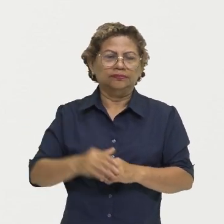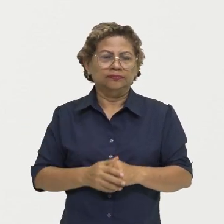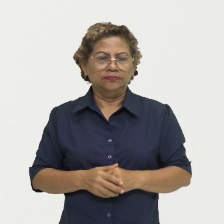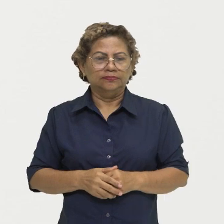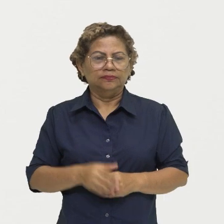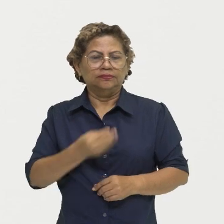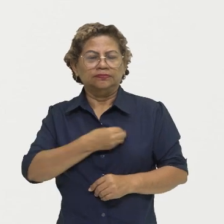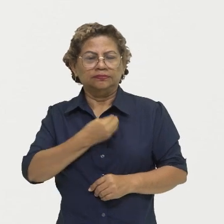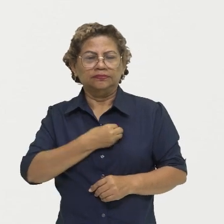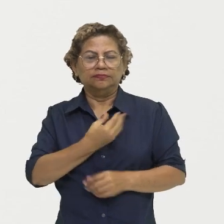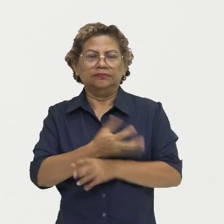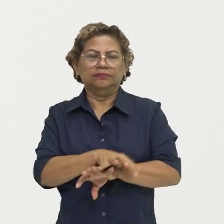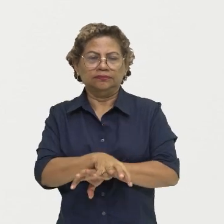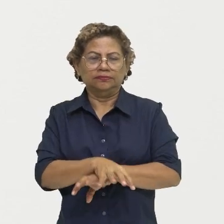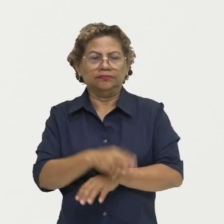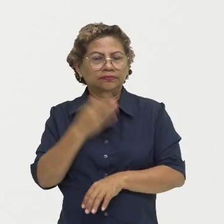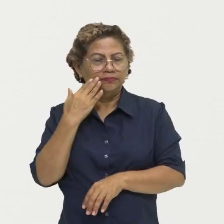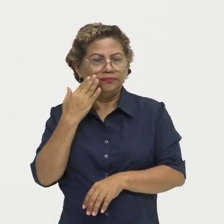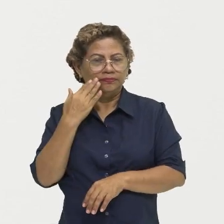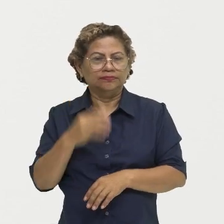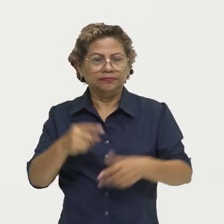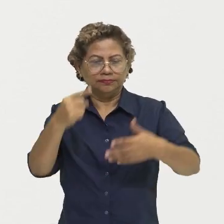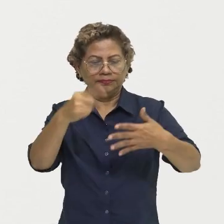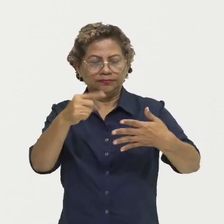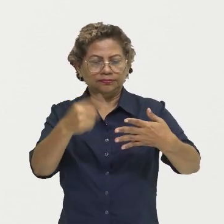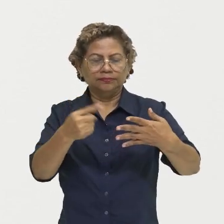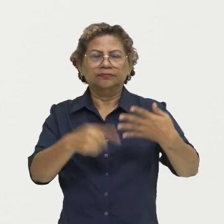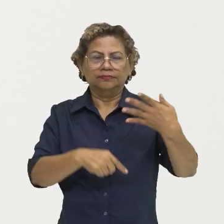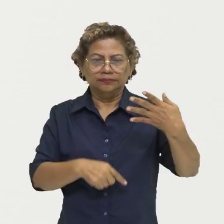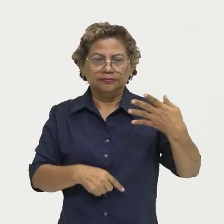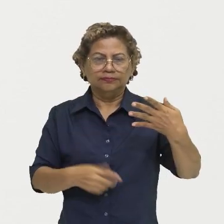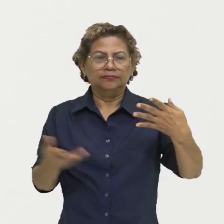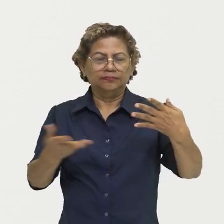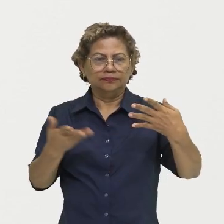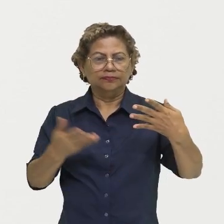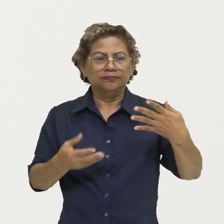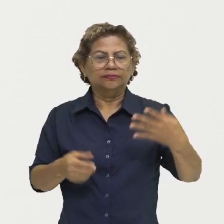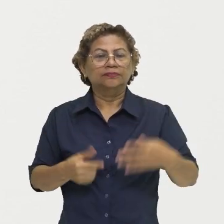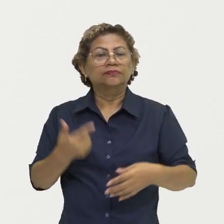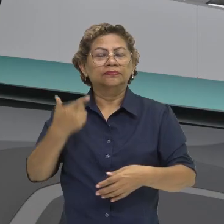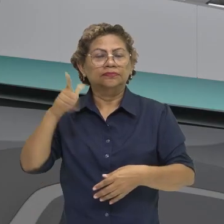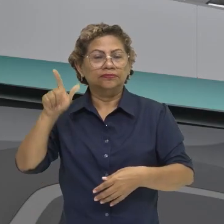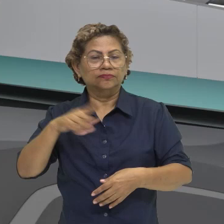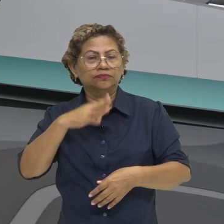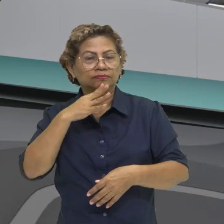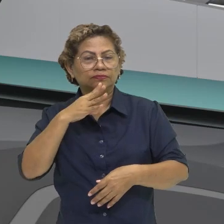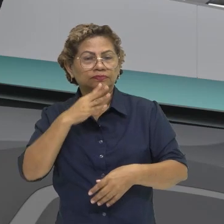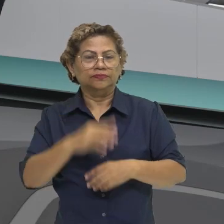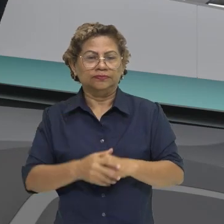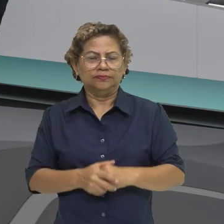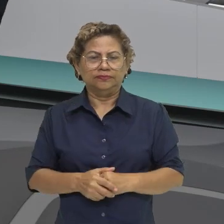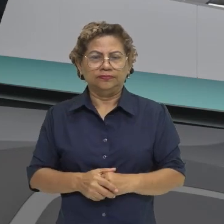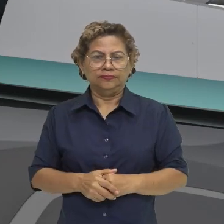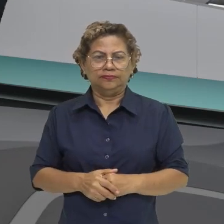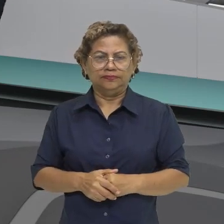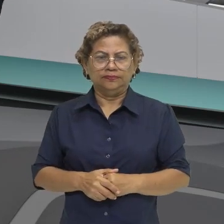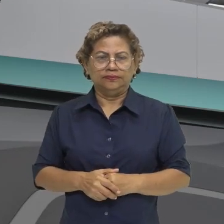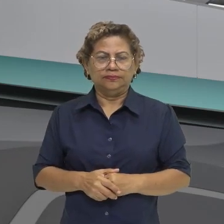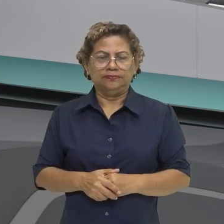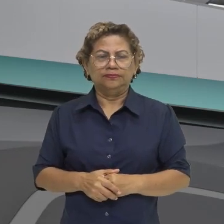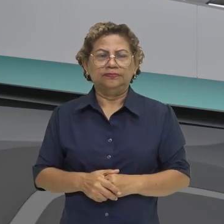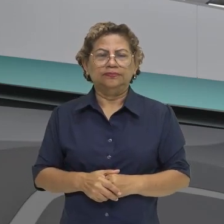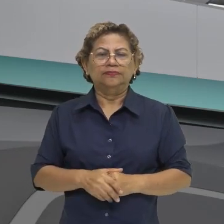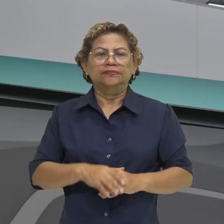Vidas Secas de Graciliano Ramos. Vamos lá? Conhecer agora um Alto de Natal que traz exatamente esta